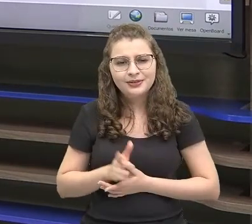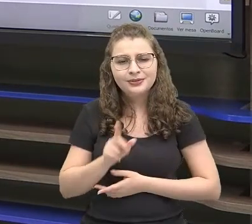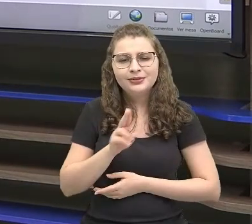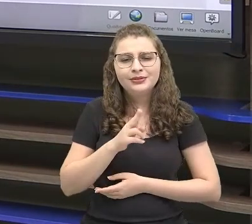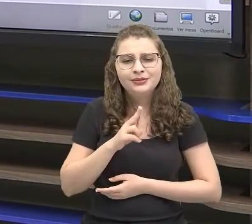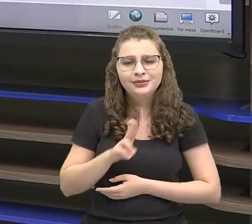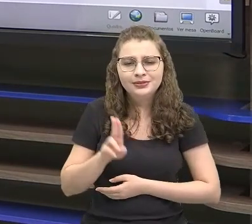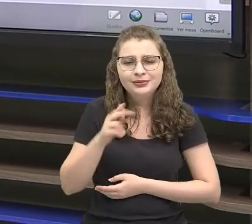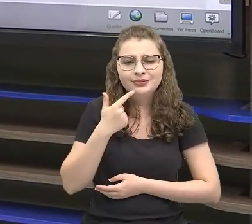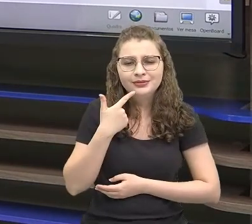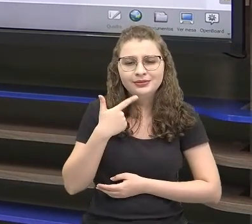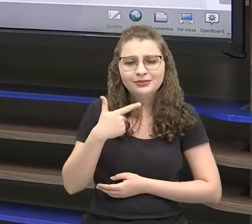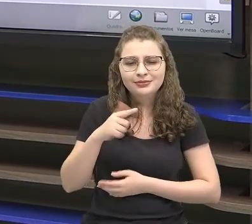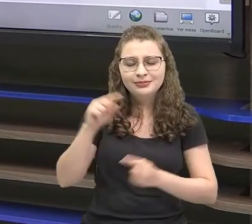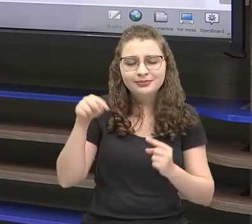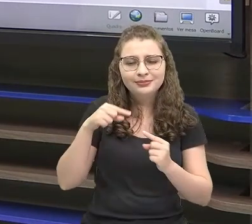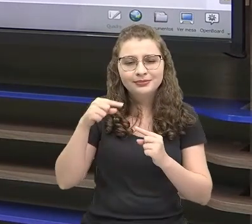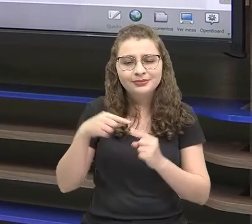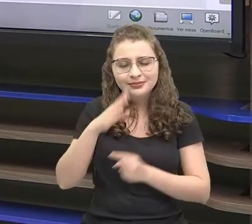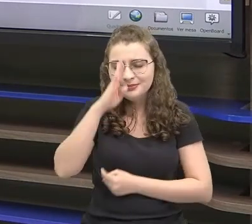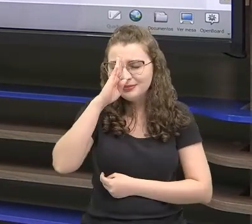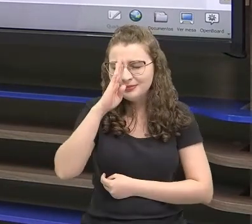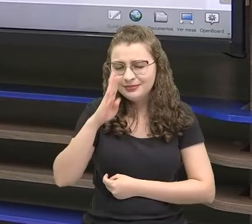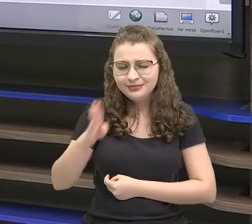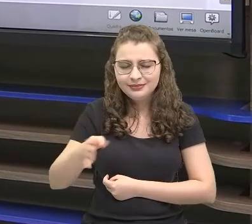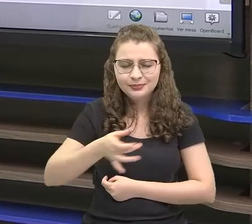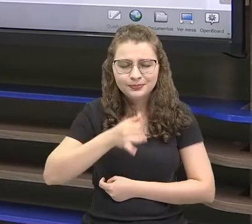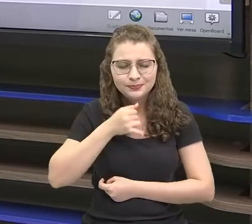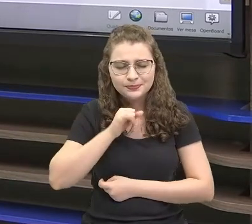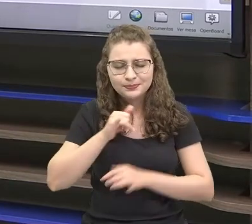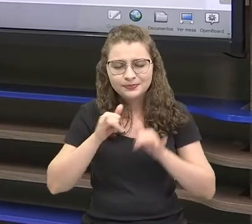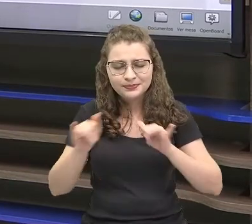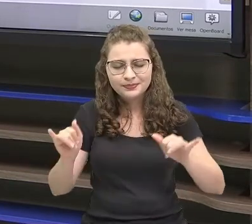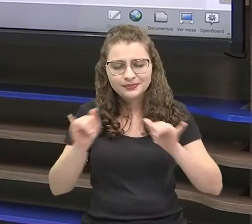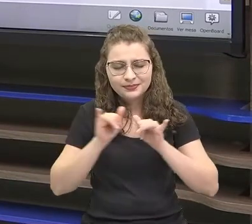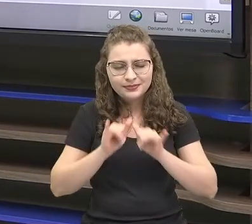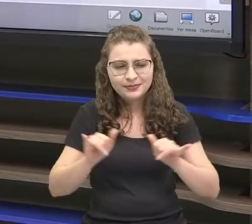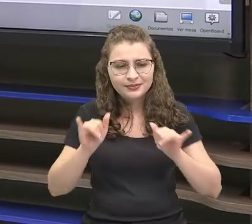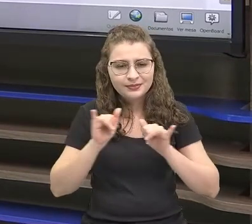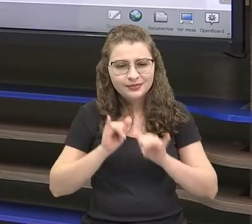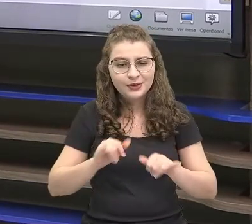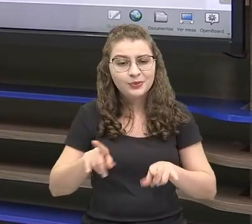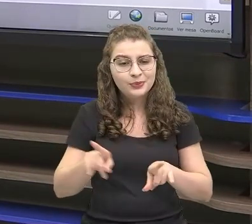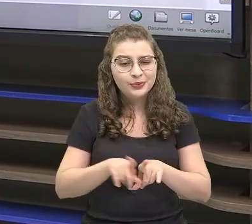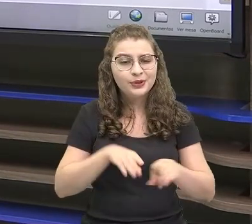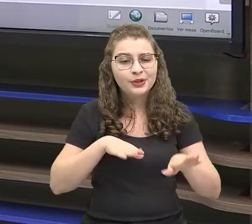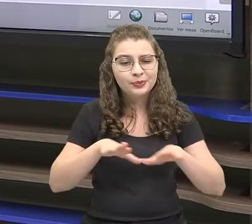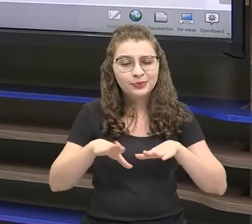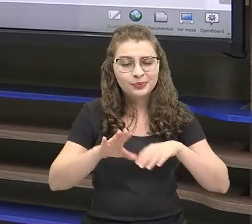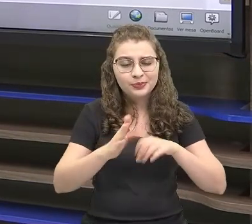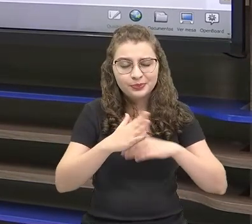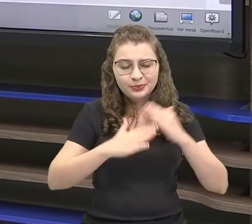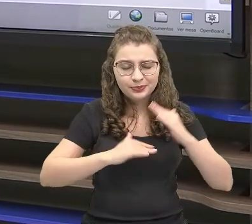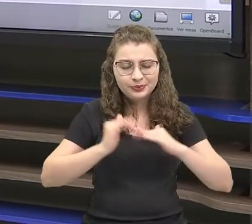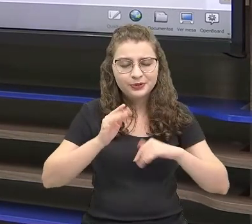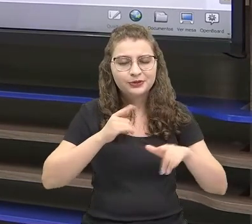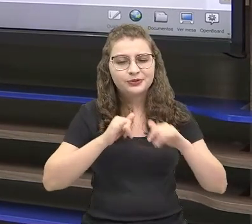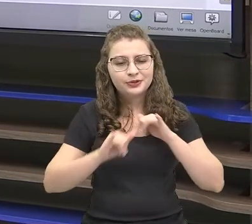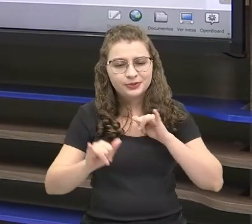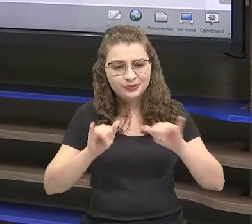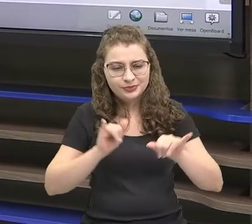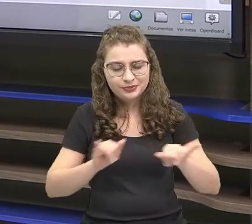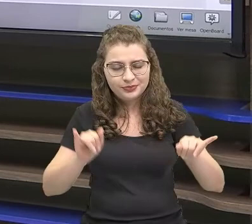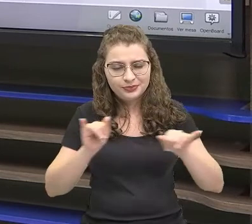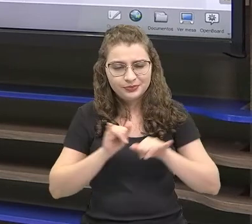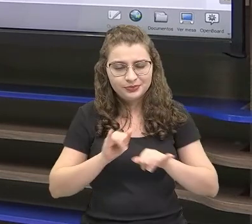linguagem objetiva, a linguagem direta do jornalismo, porque ele também era jornalista. Então ele trouxe ali para a literatura